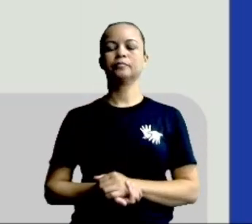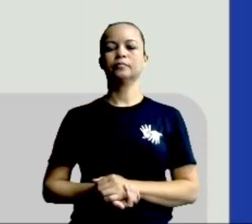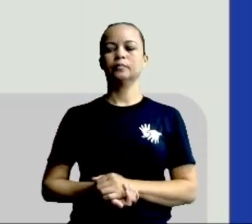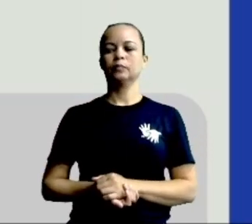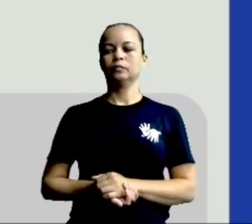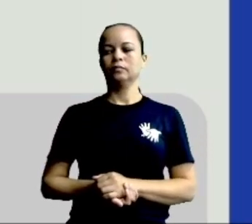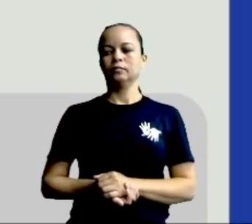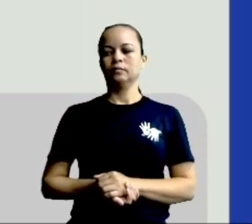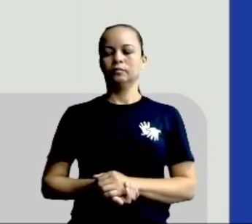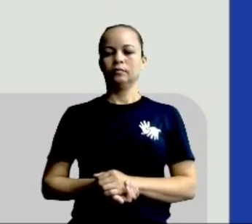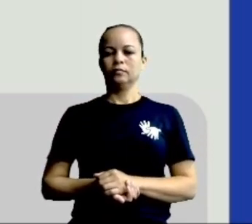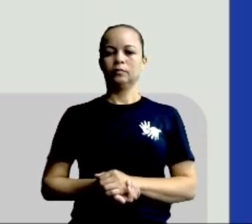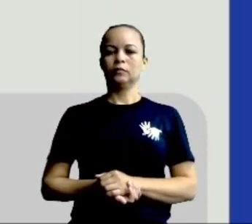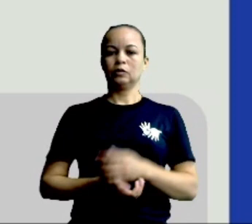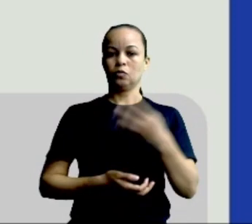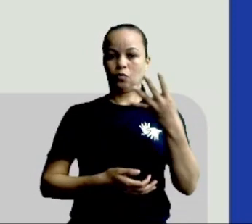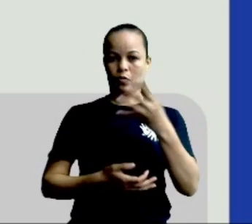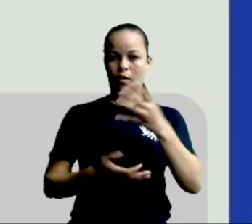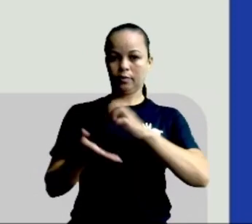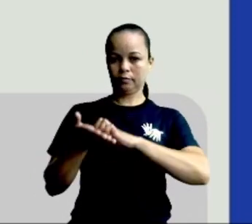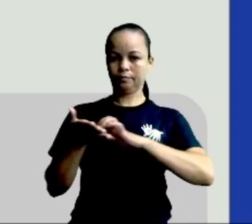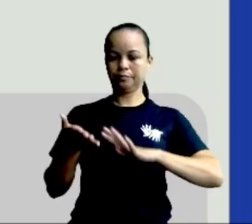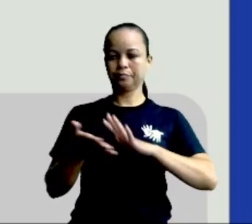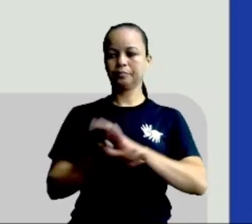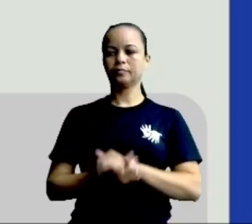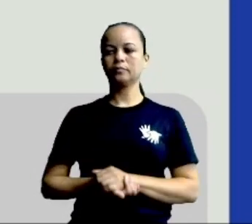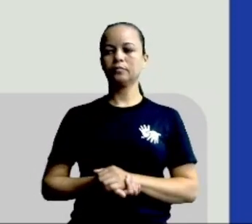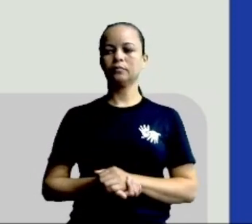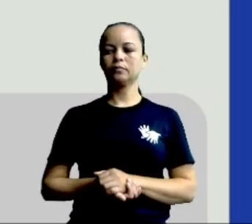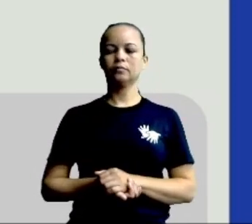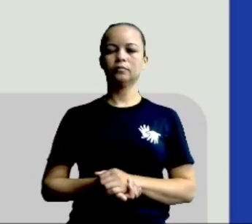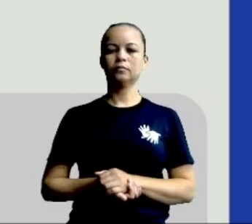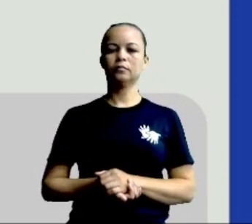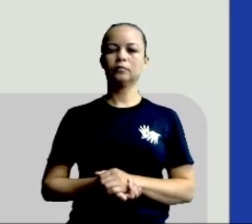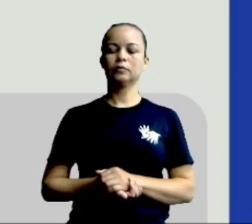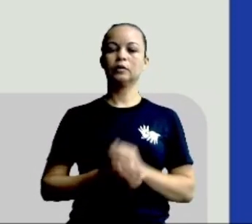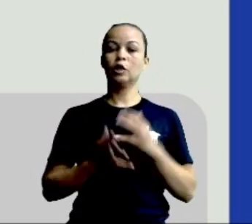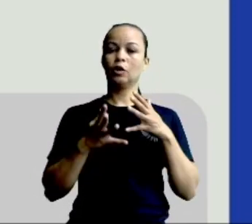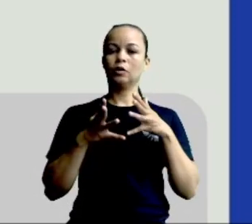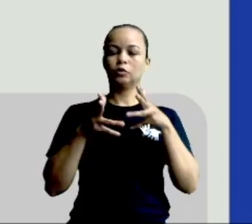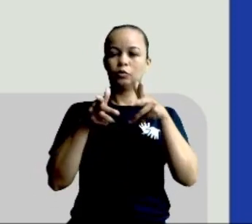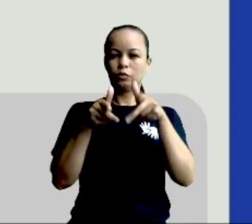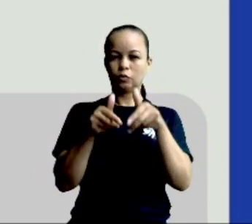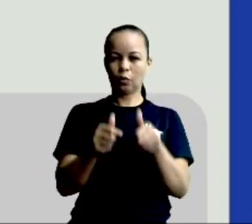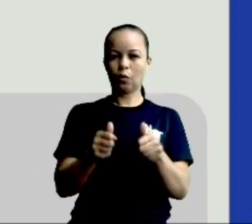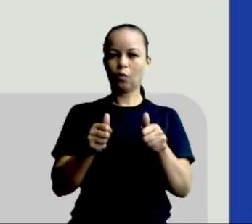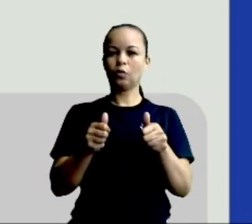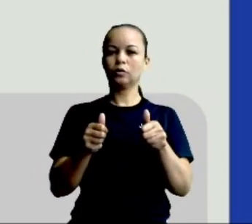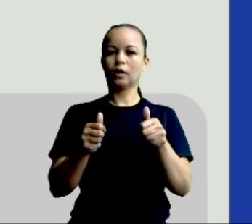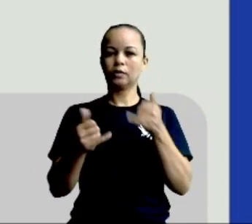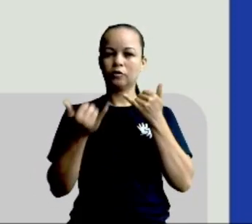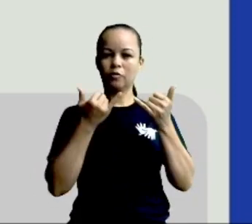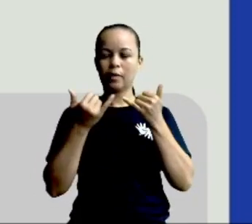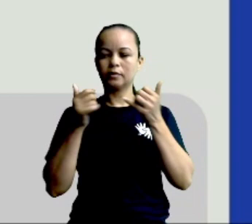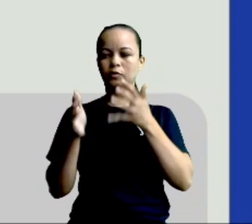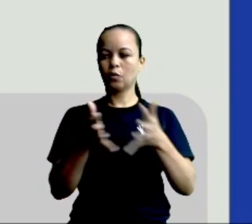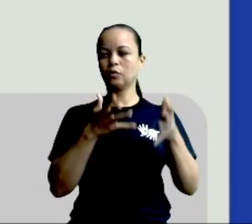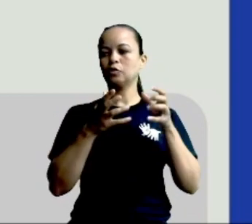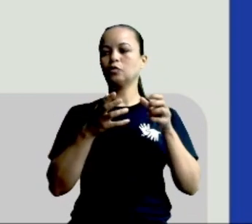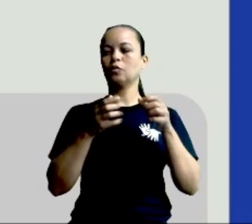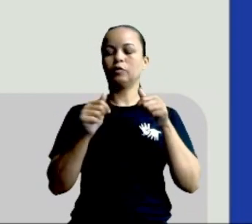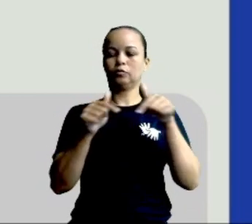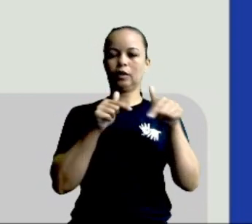um. Assim, ó. Todas as afirmações sobre o trabalho e potência estão